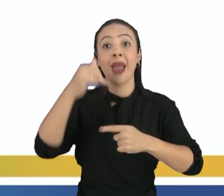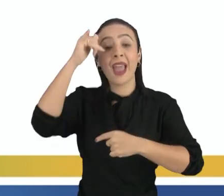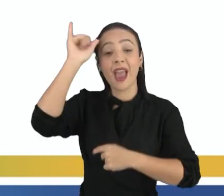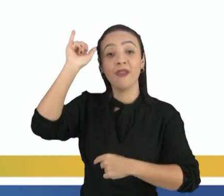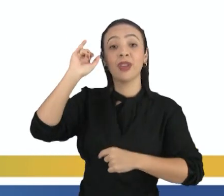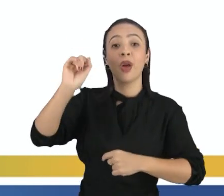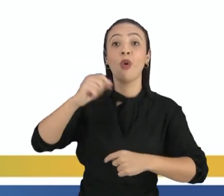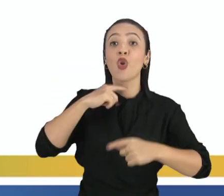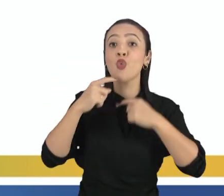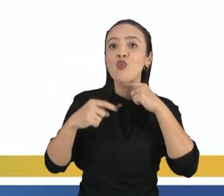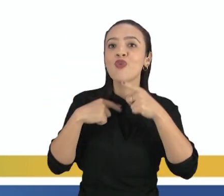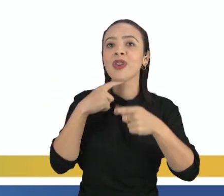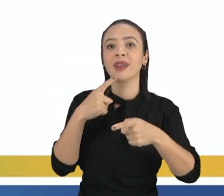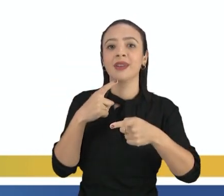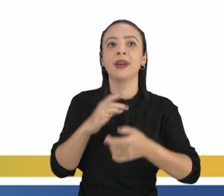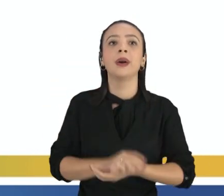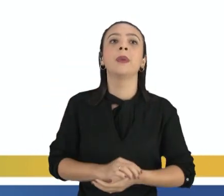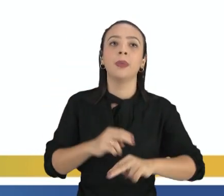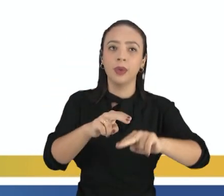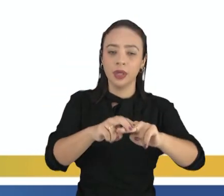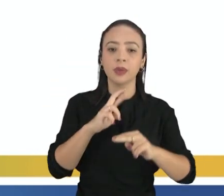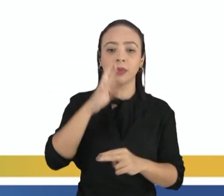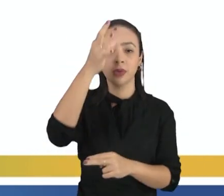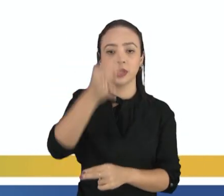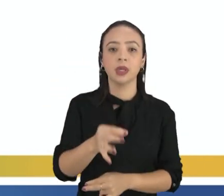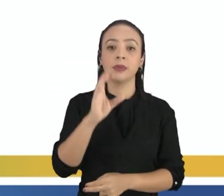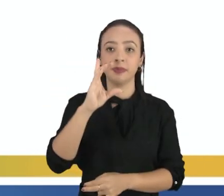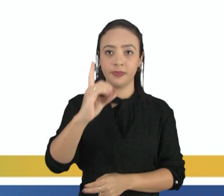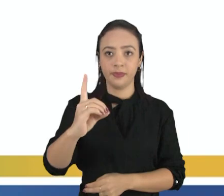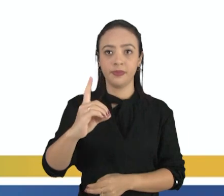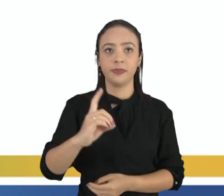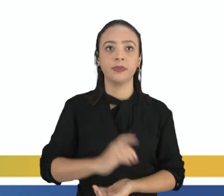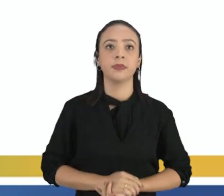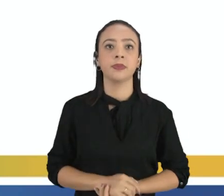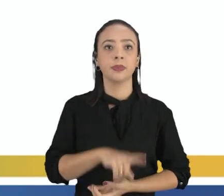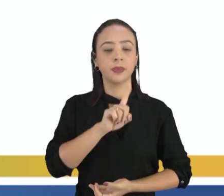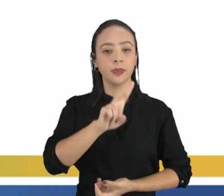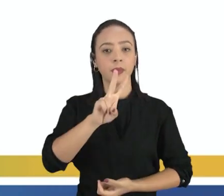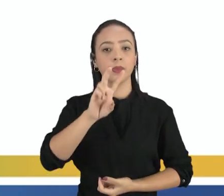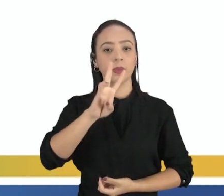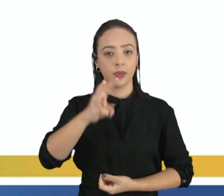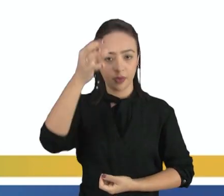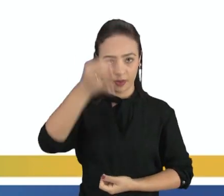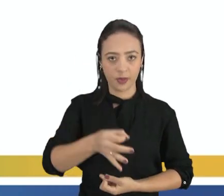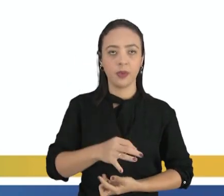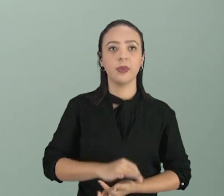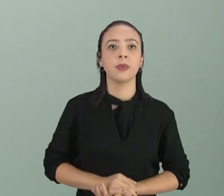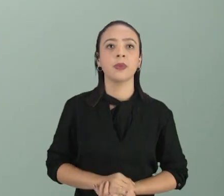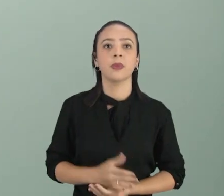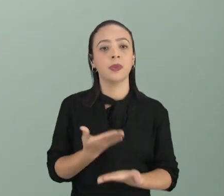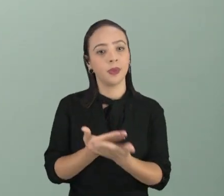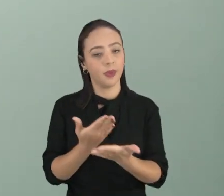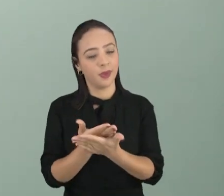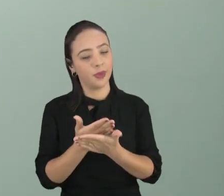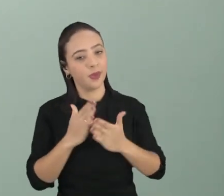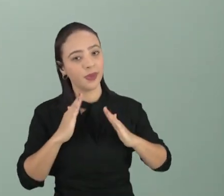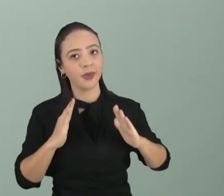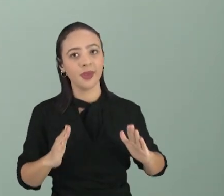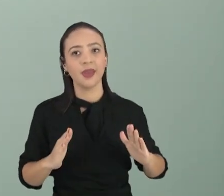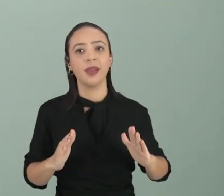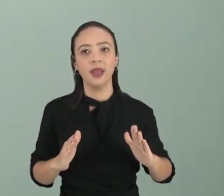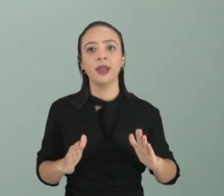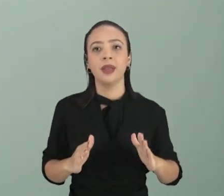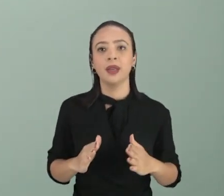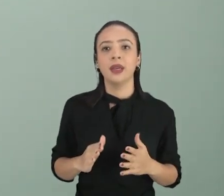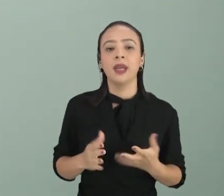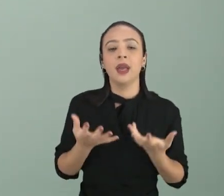dúvida na pessoa. Então, logo, a alternativa é letra D. 1, 2 e 3 são corretas. Essa foi a nossa aula de hoje.